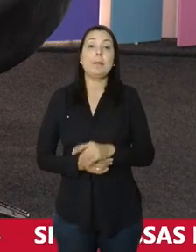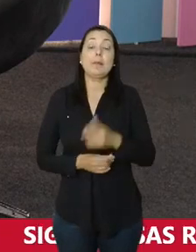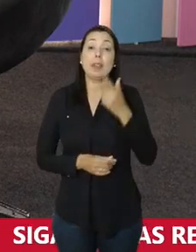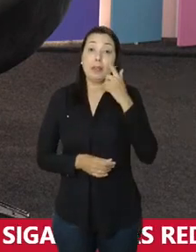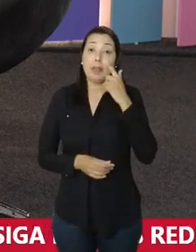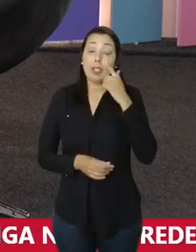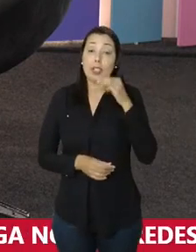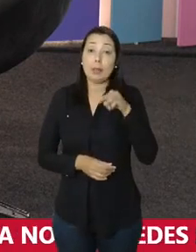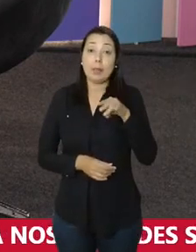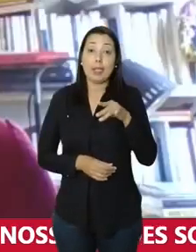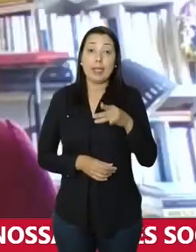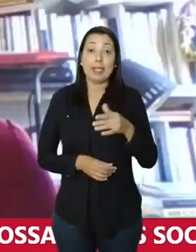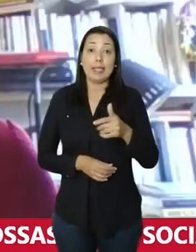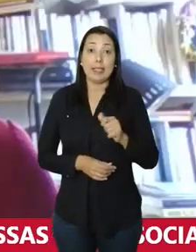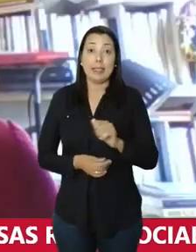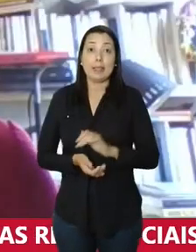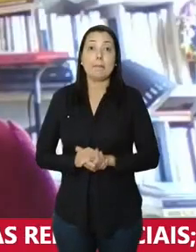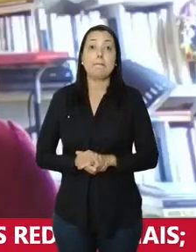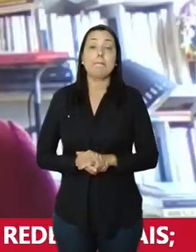Veja, Mariana,